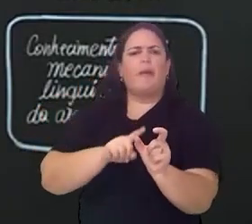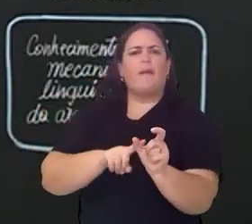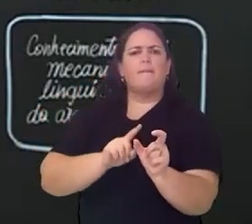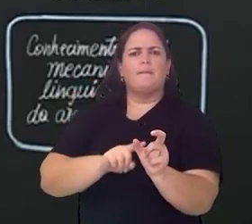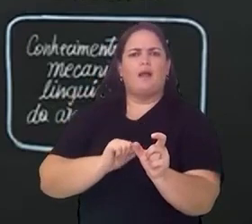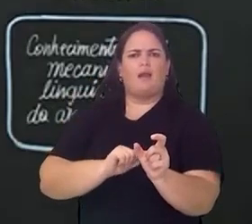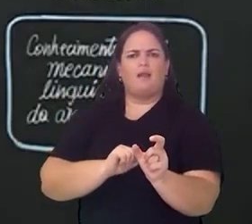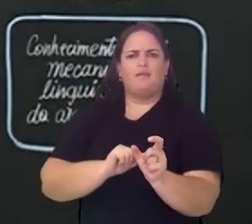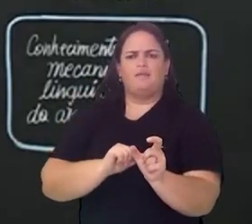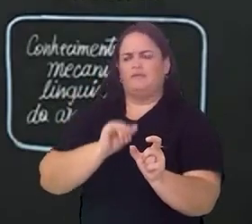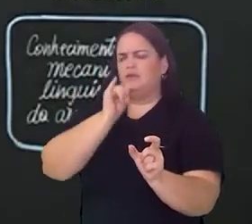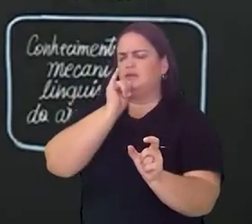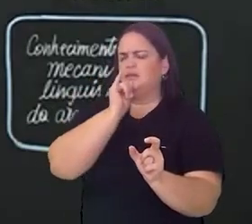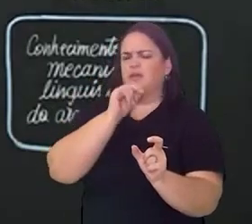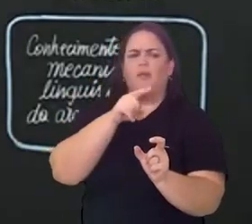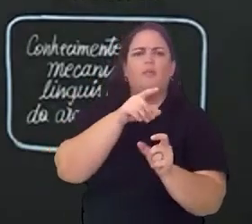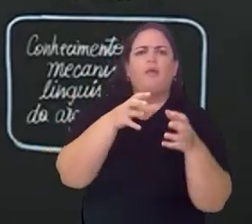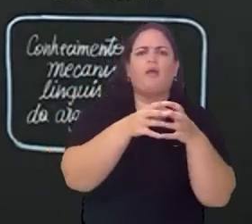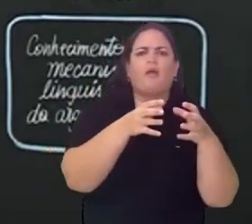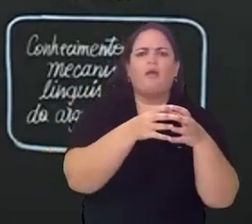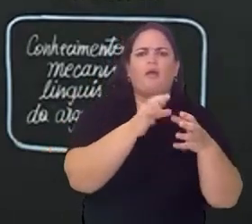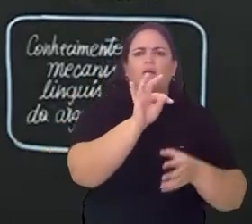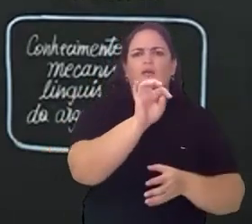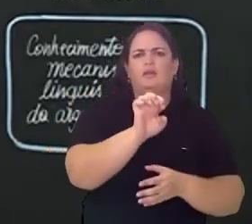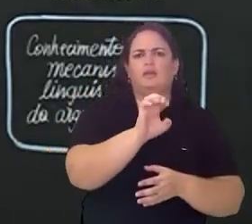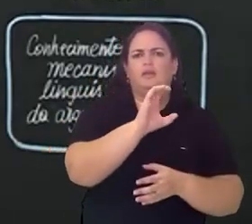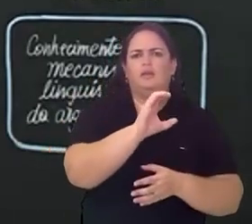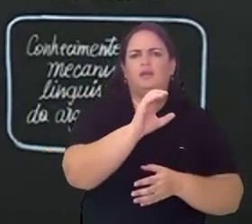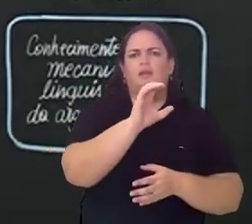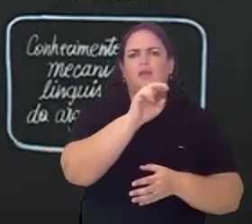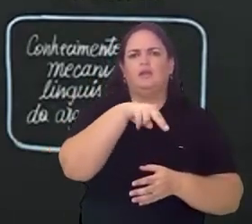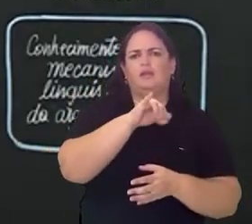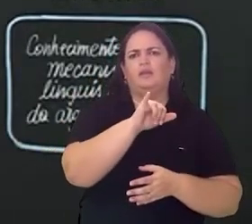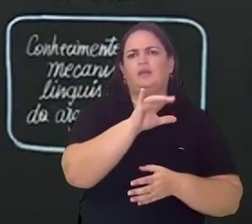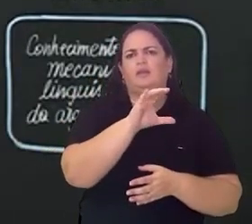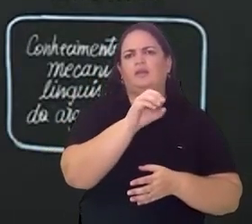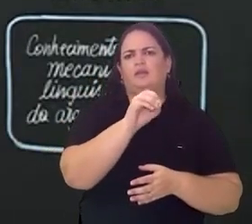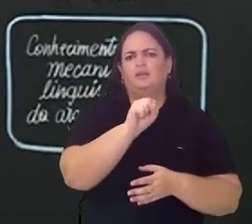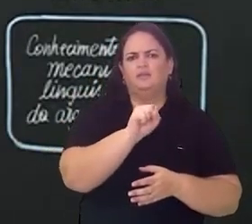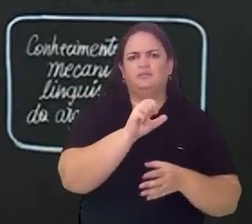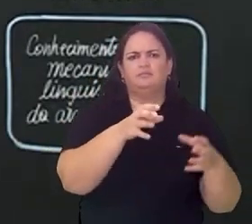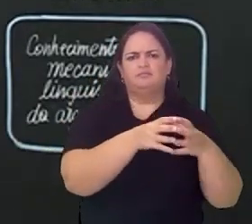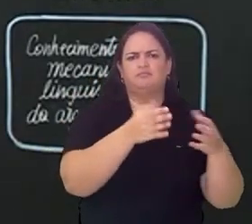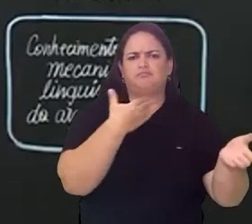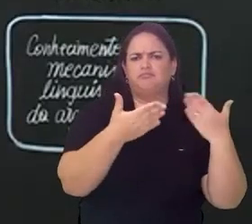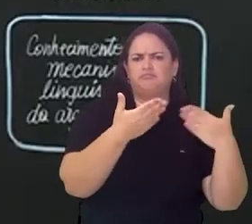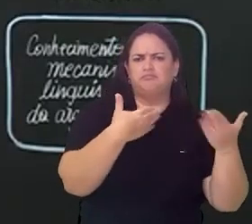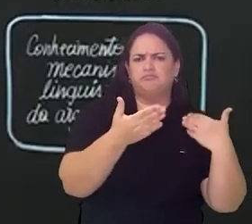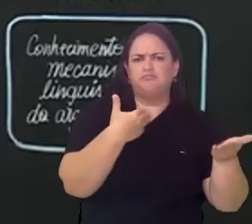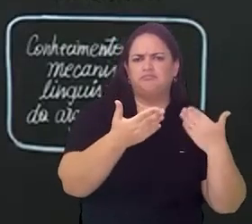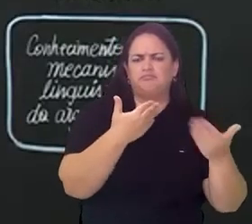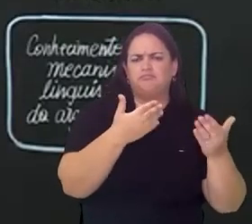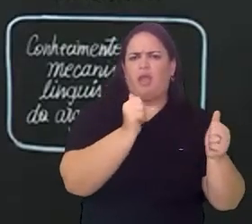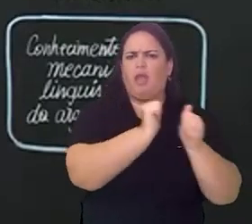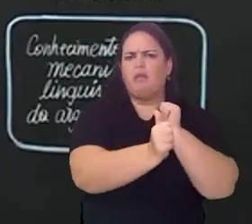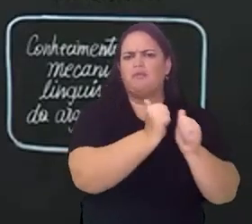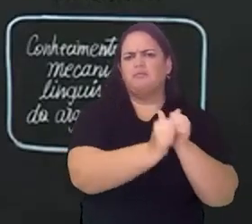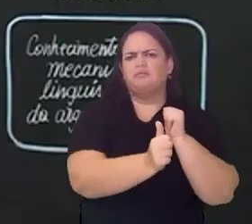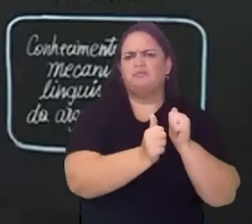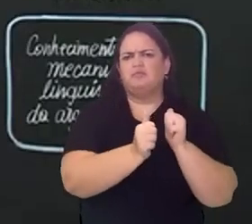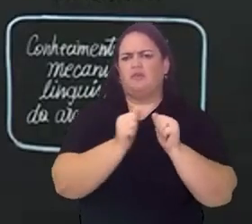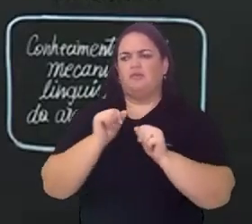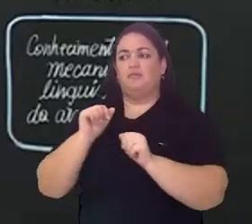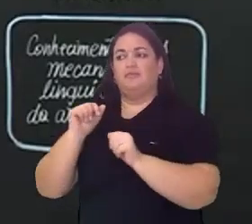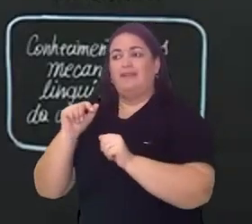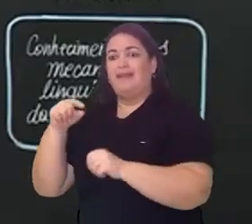Por exemplo, os técnicos falaram sobre o resultado do jogo. Eles não estavam